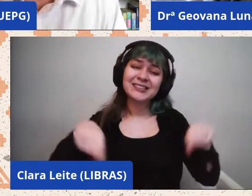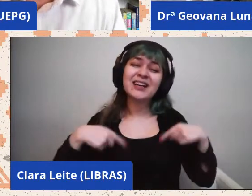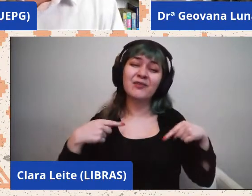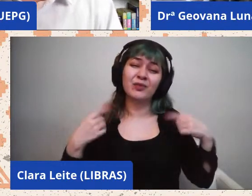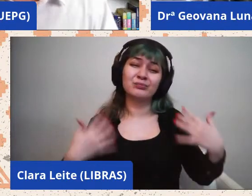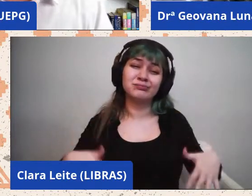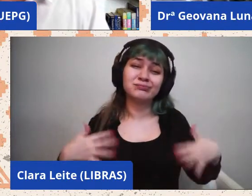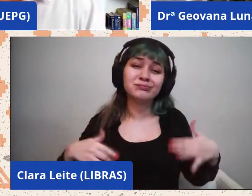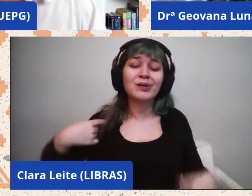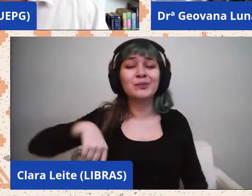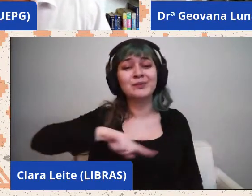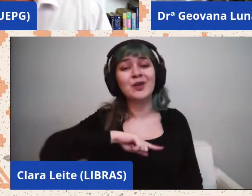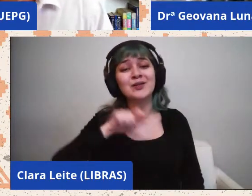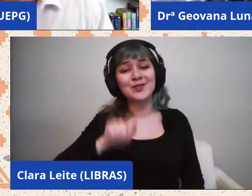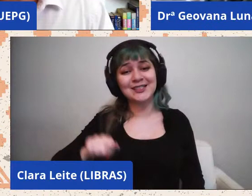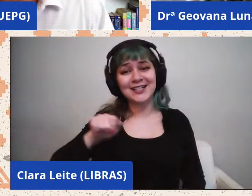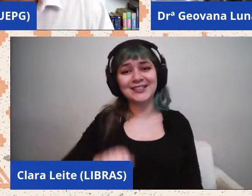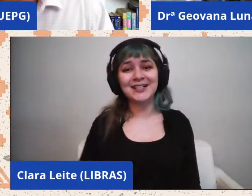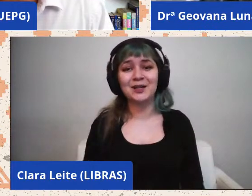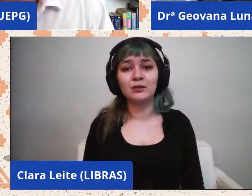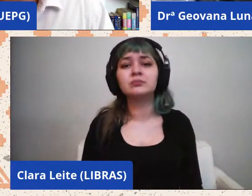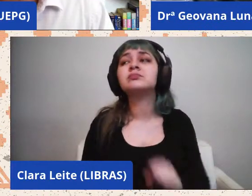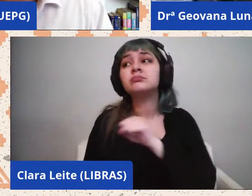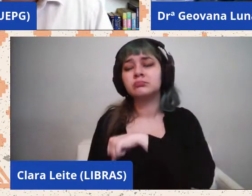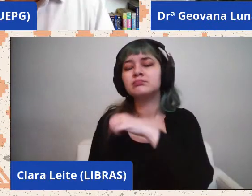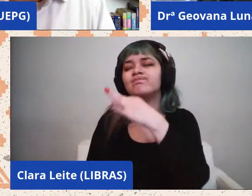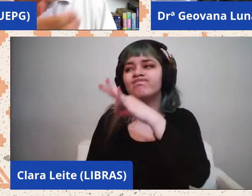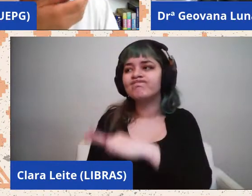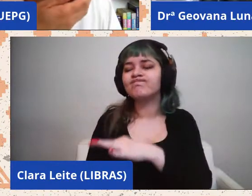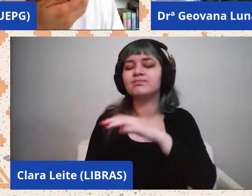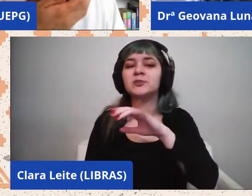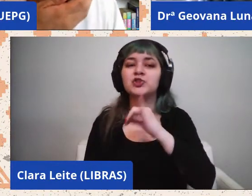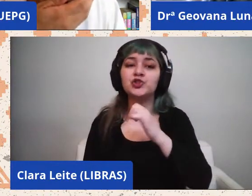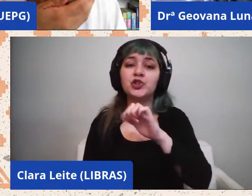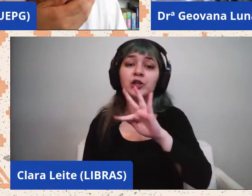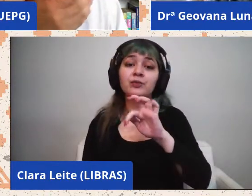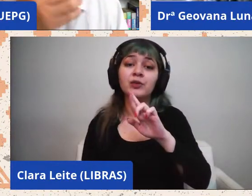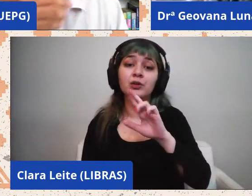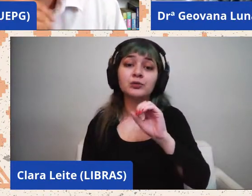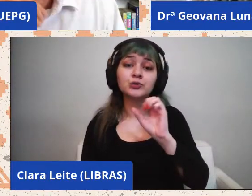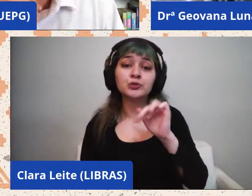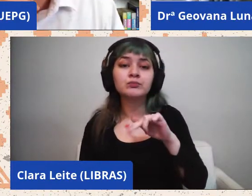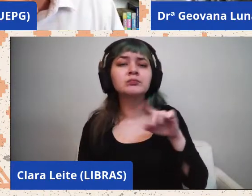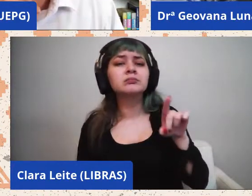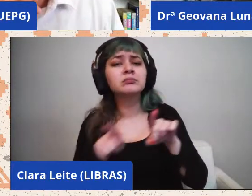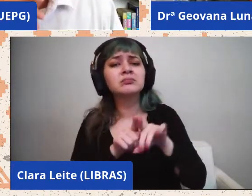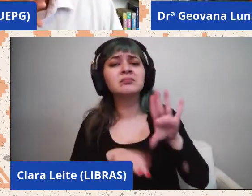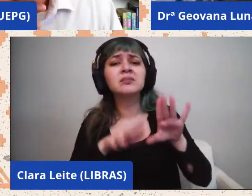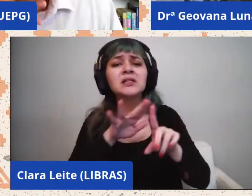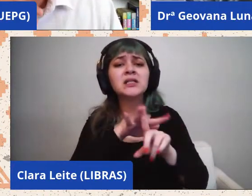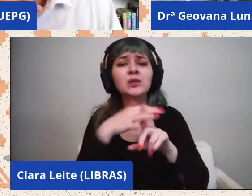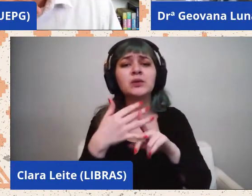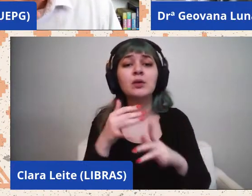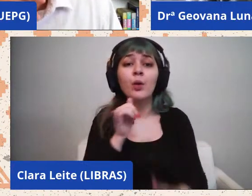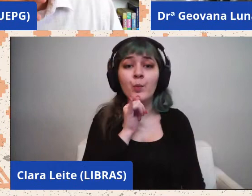Para a nossa associação, né? Isso mesmo, Jefferson. E com situações cada vez, por